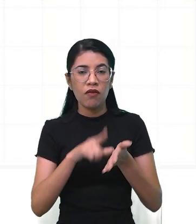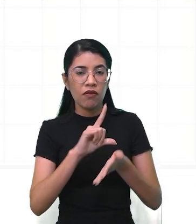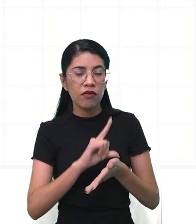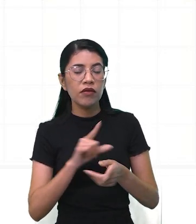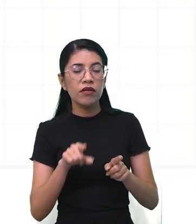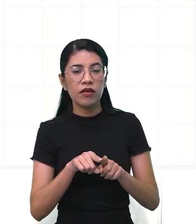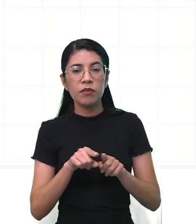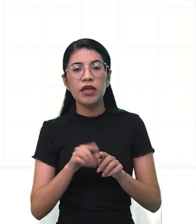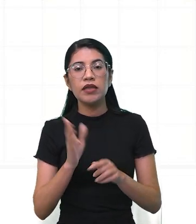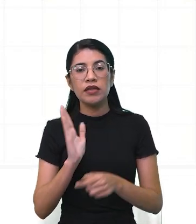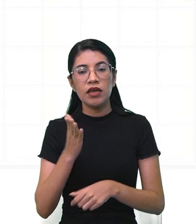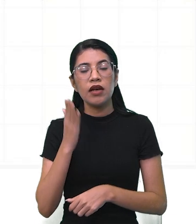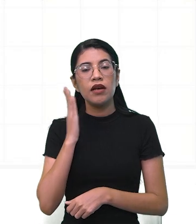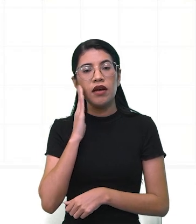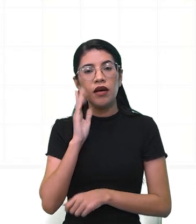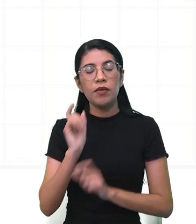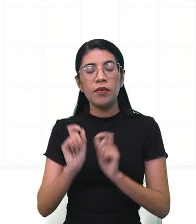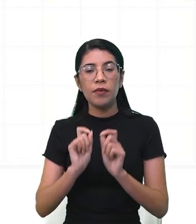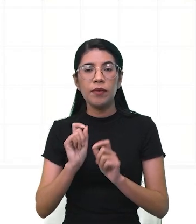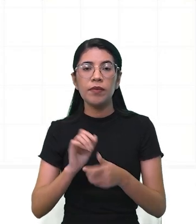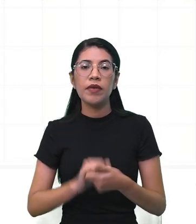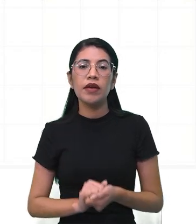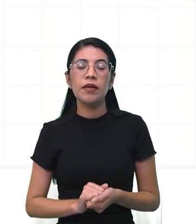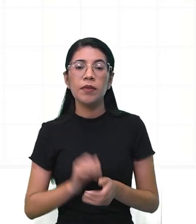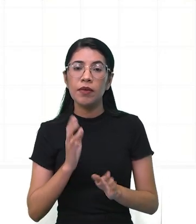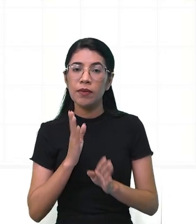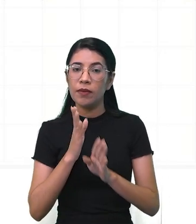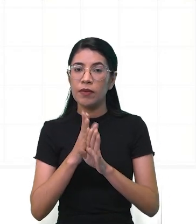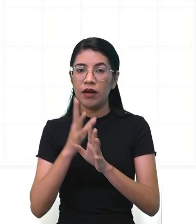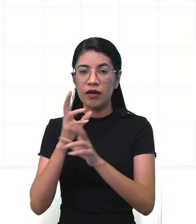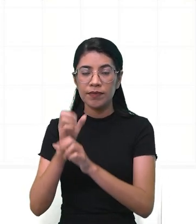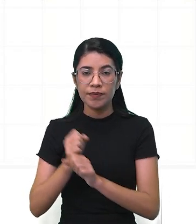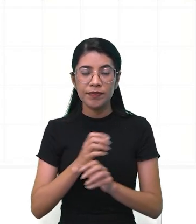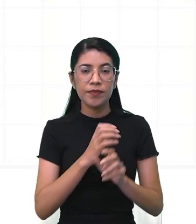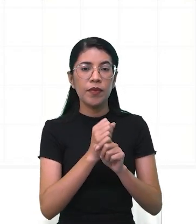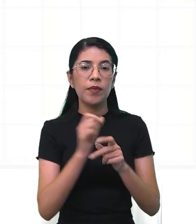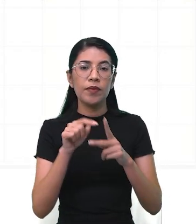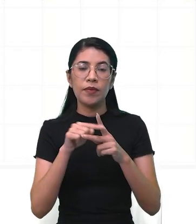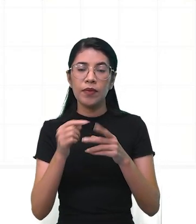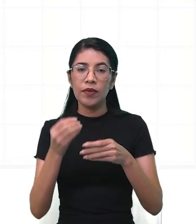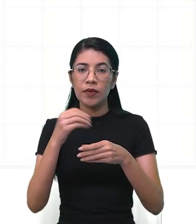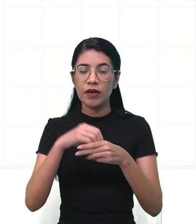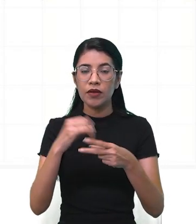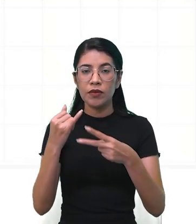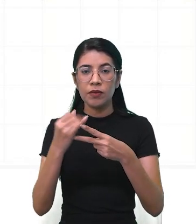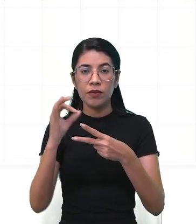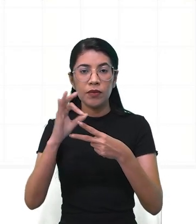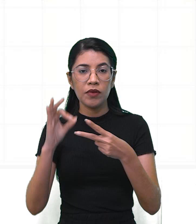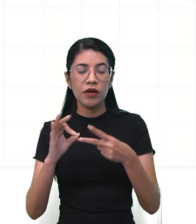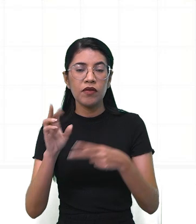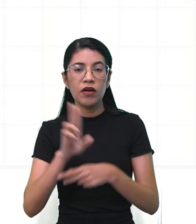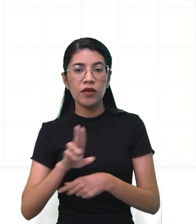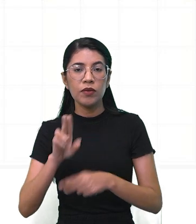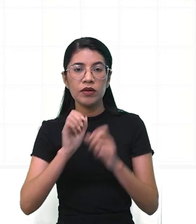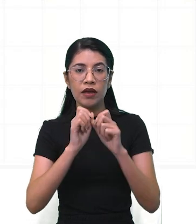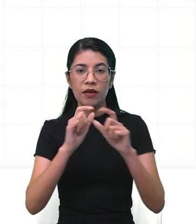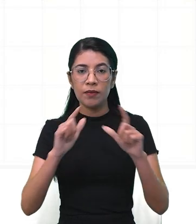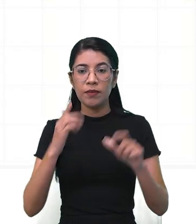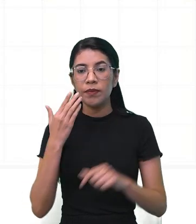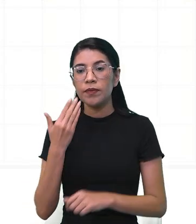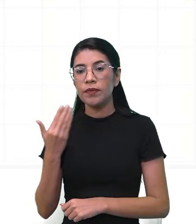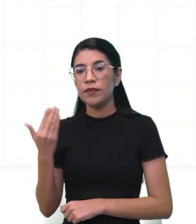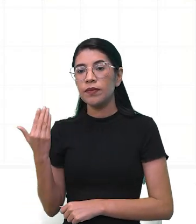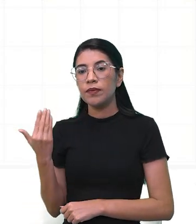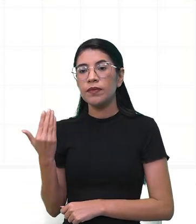de agora, já sabe que para encontrar o somatório dos ângulos internos de um polígono, você vai usar essa relação